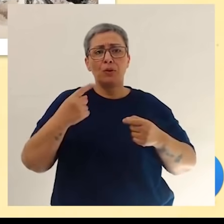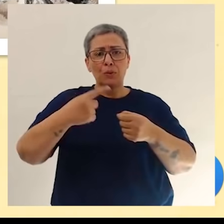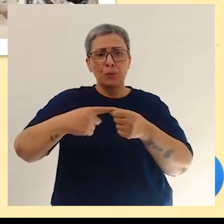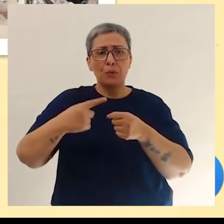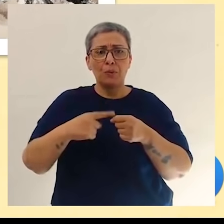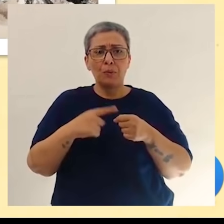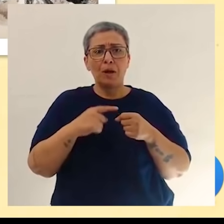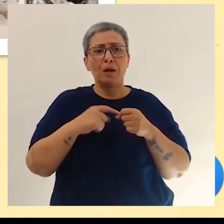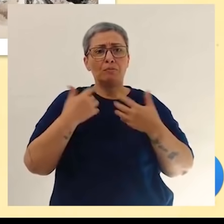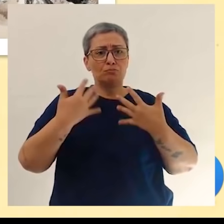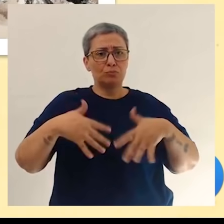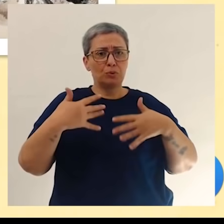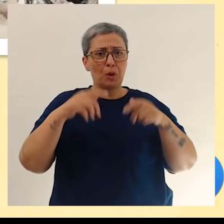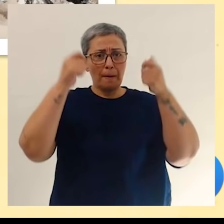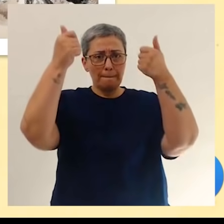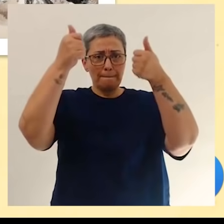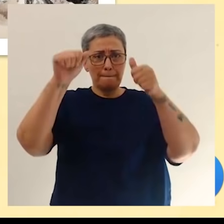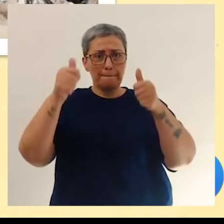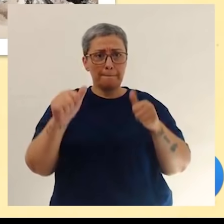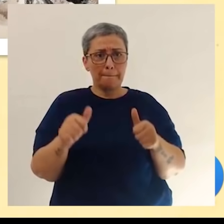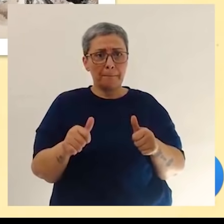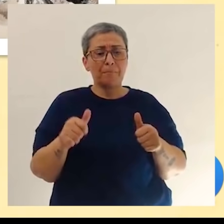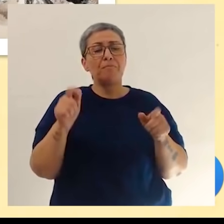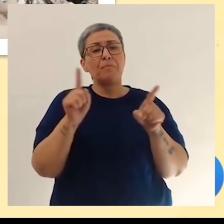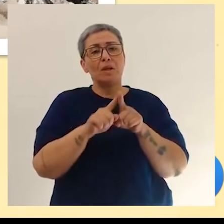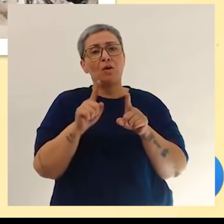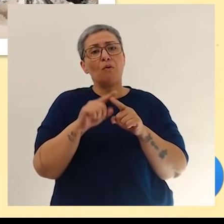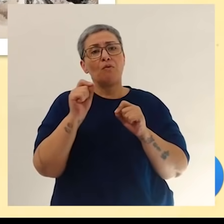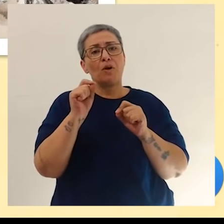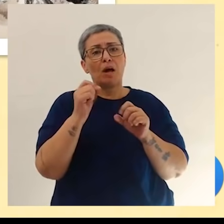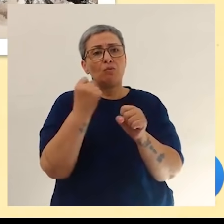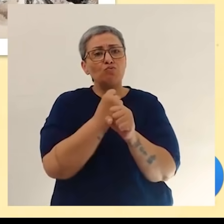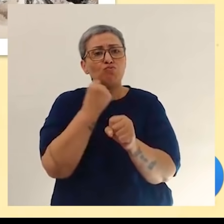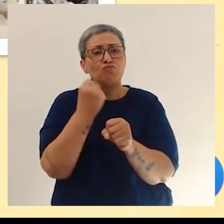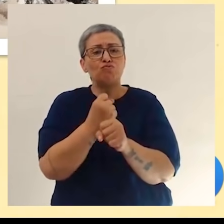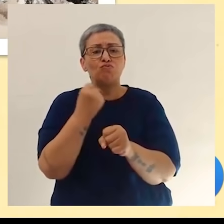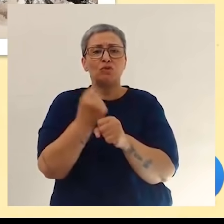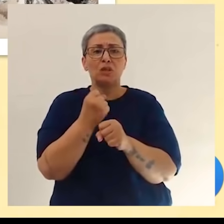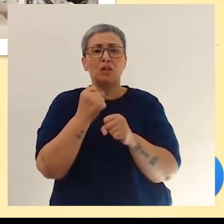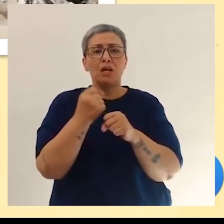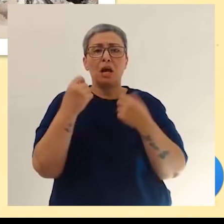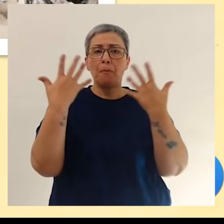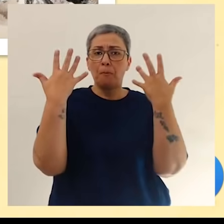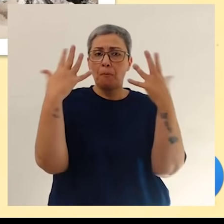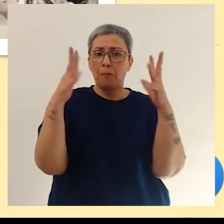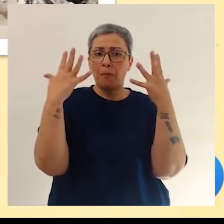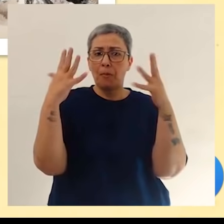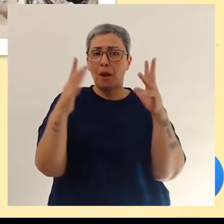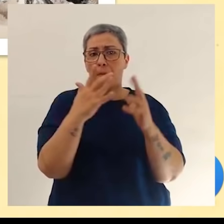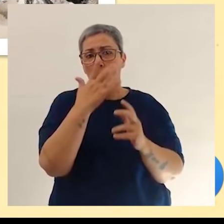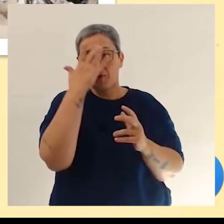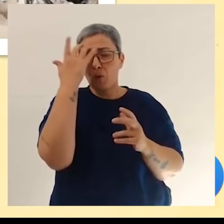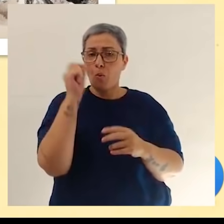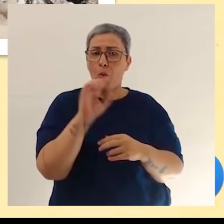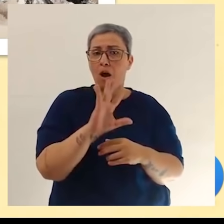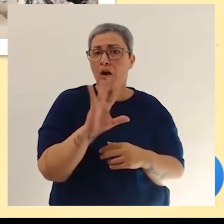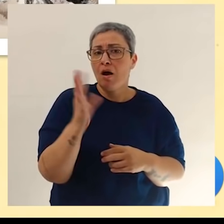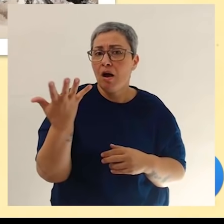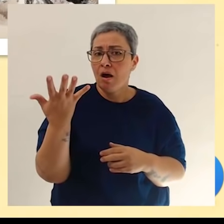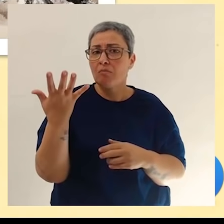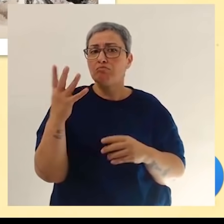as cidades muitas estátuas que foram construídas para homenagear alguma